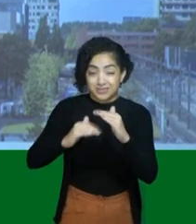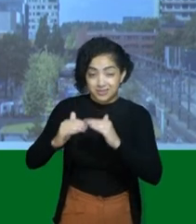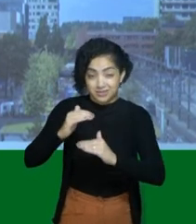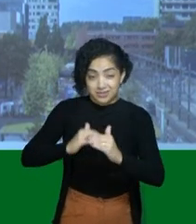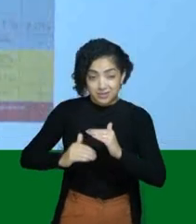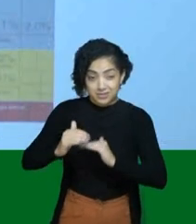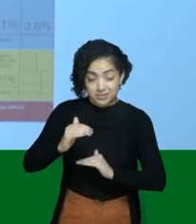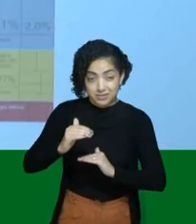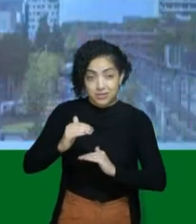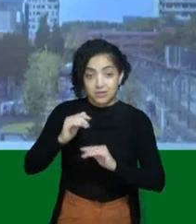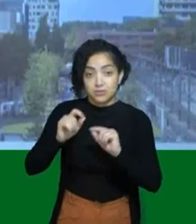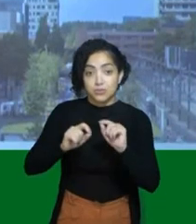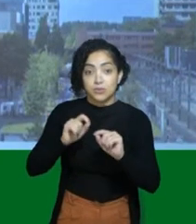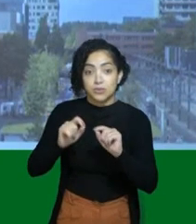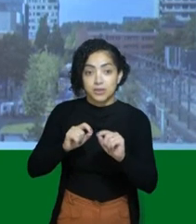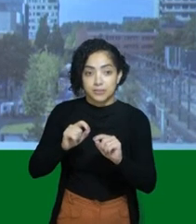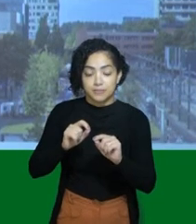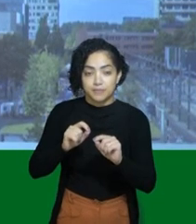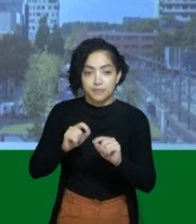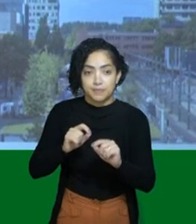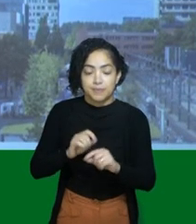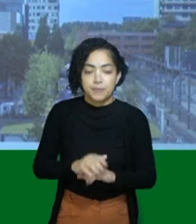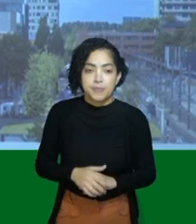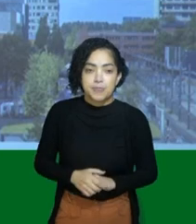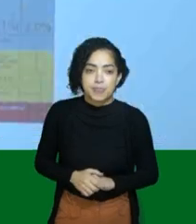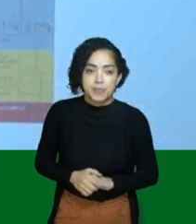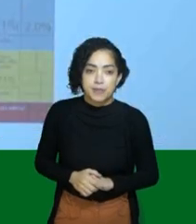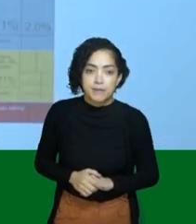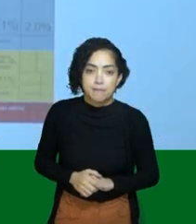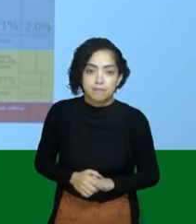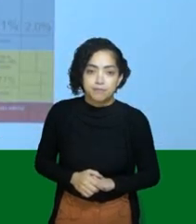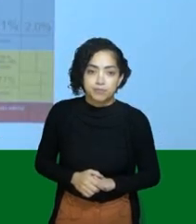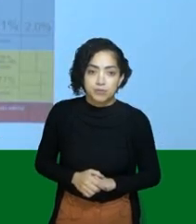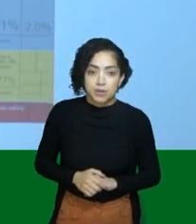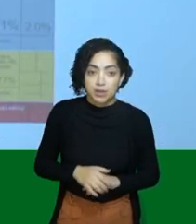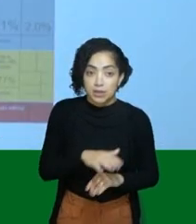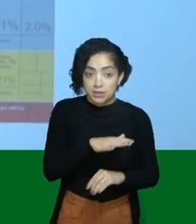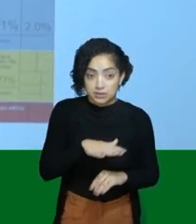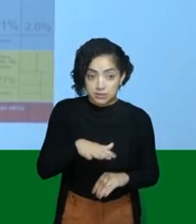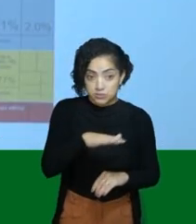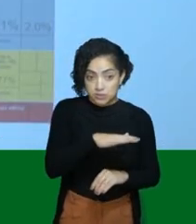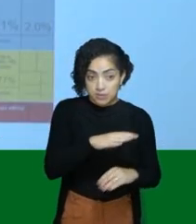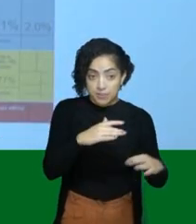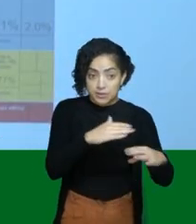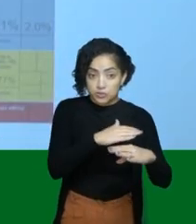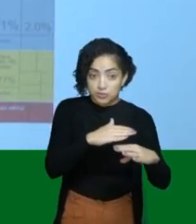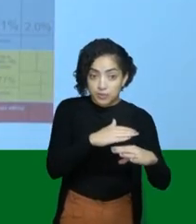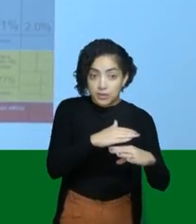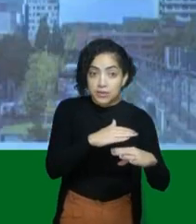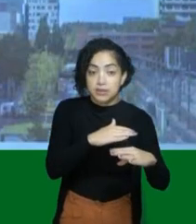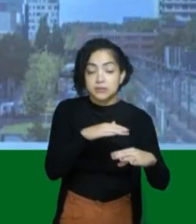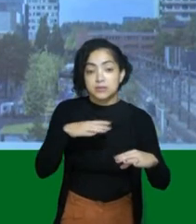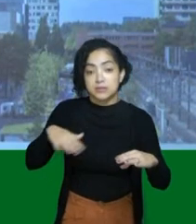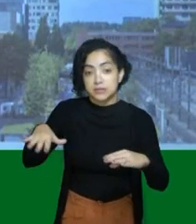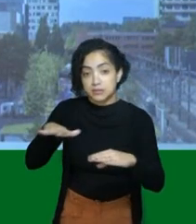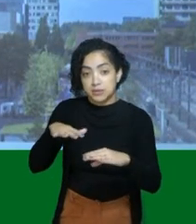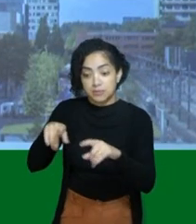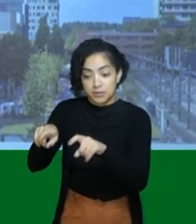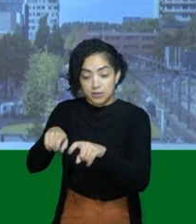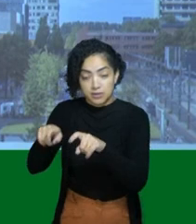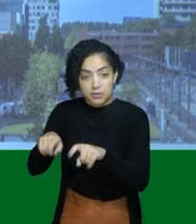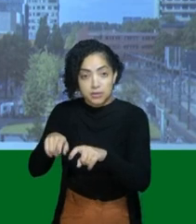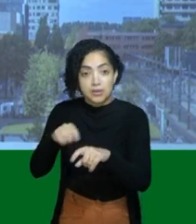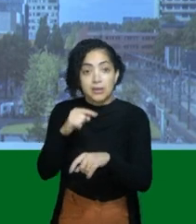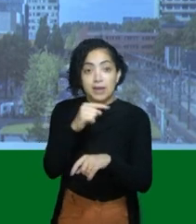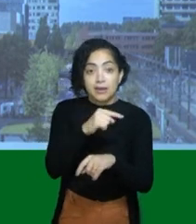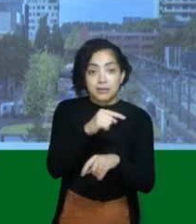né, então, assim, né, da parte urbana. Então, isso é da parte, eu acho, que mexe muito com a parte rural do país, e